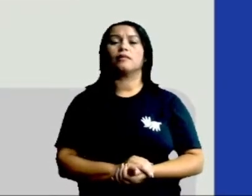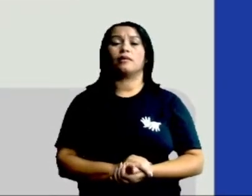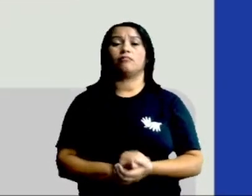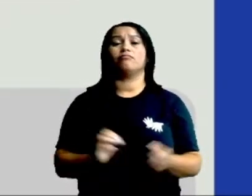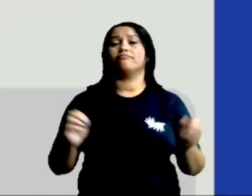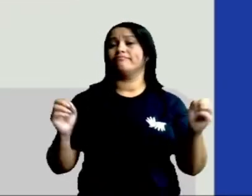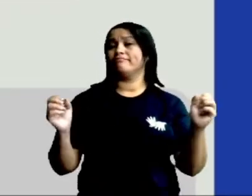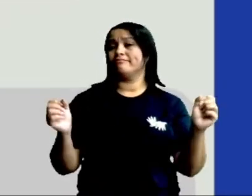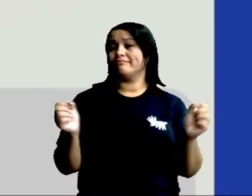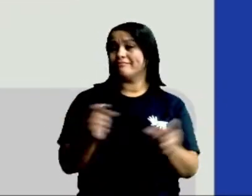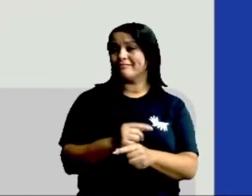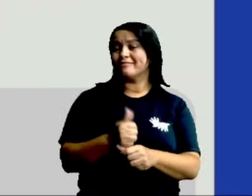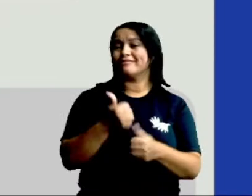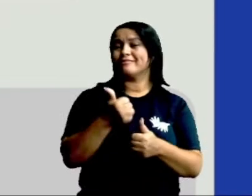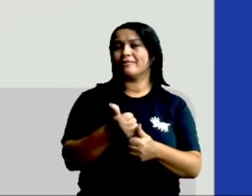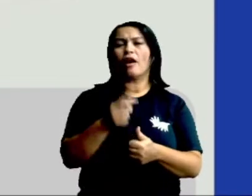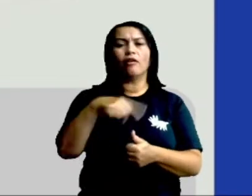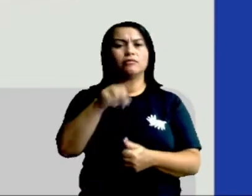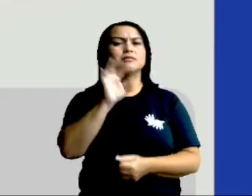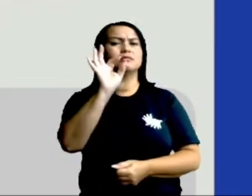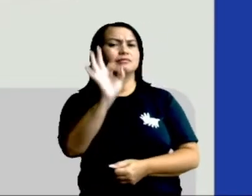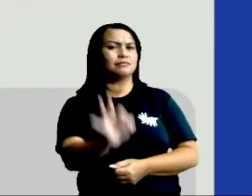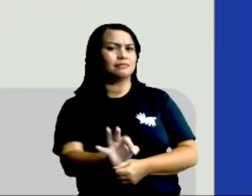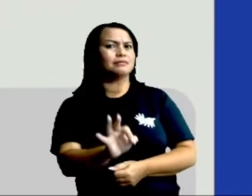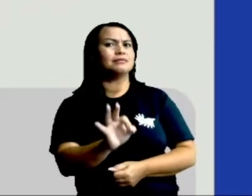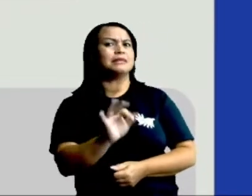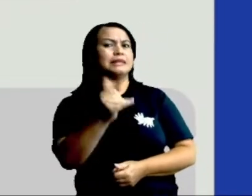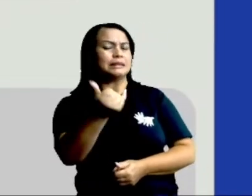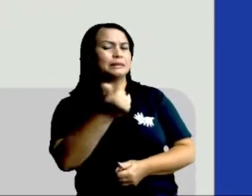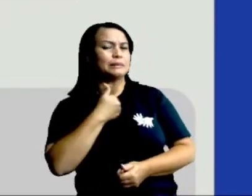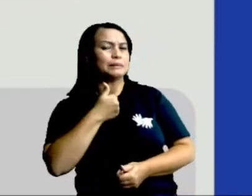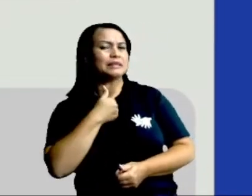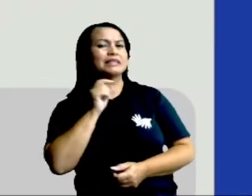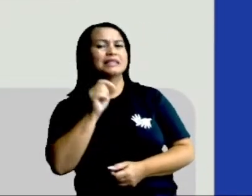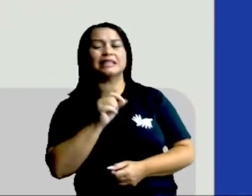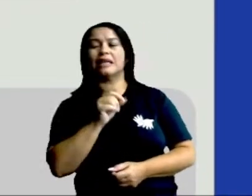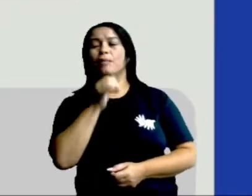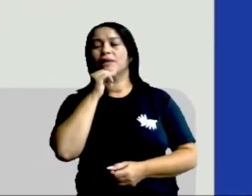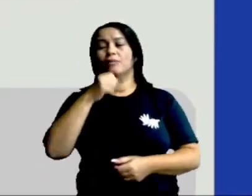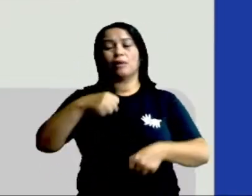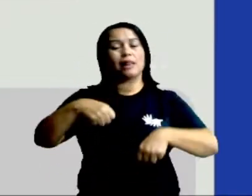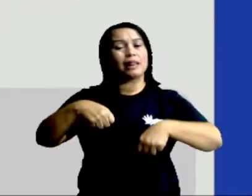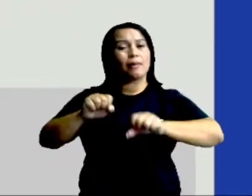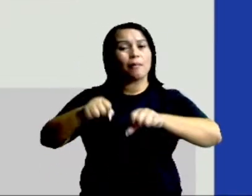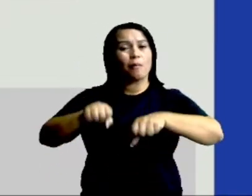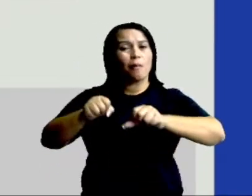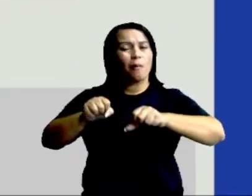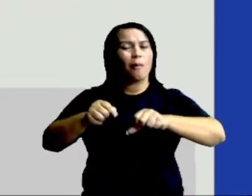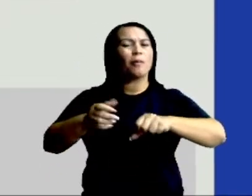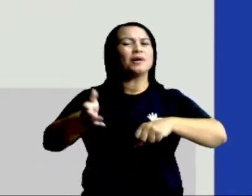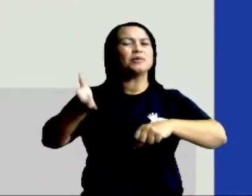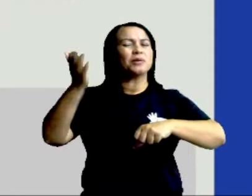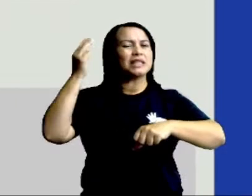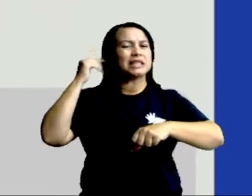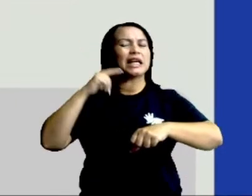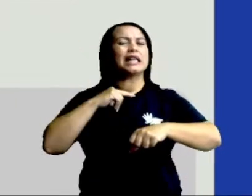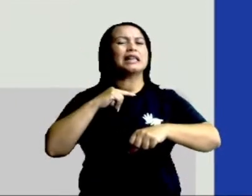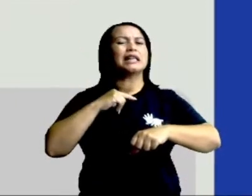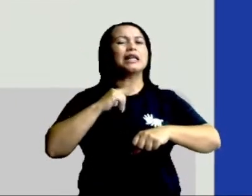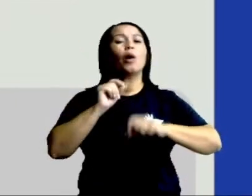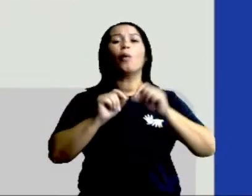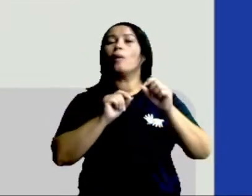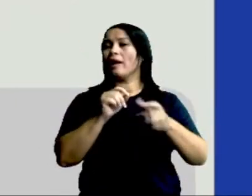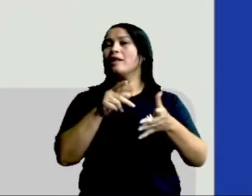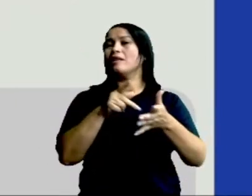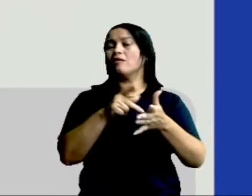Pronto, pessoal, acertou quem falou que essa aqui da motocicleta, né, aqui ó, da moto, antigamente que tem um cavalo, essa